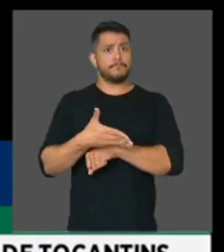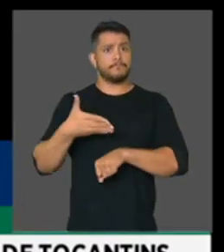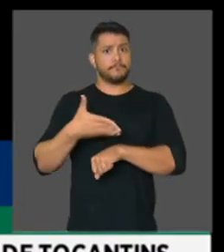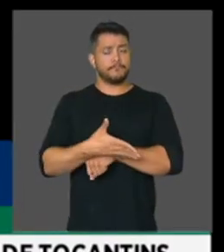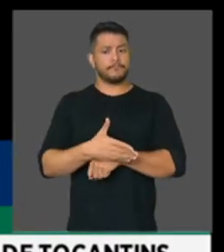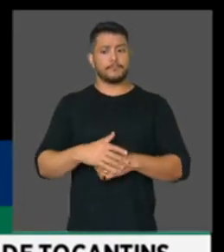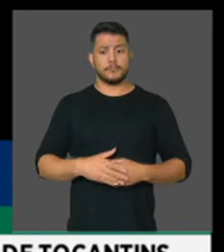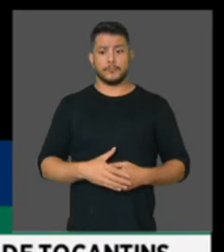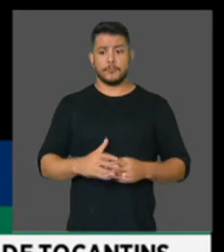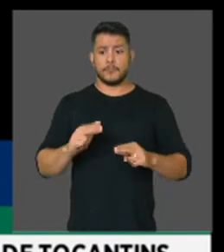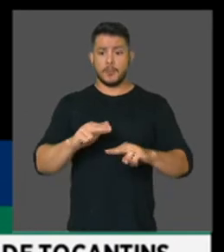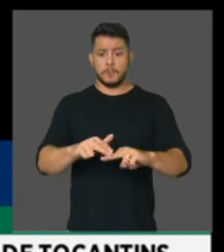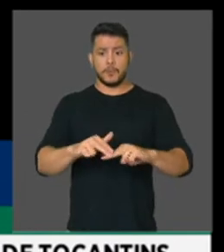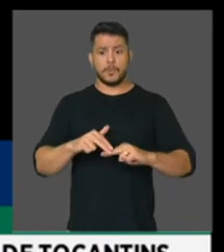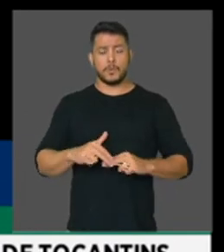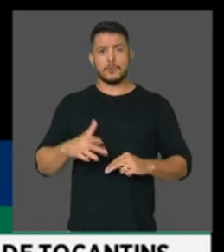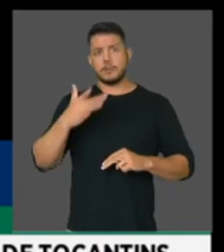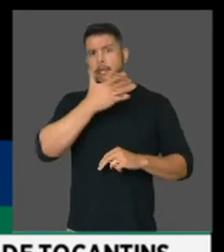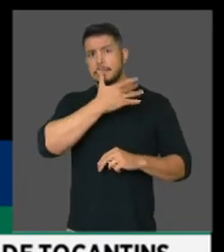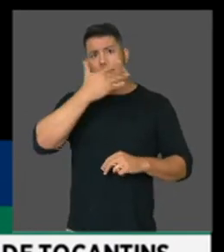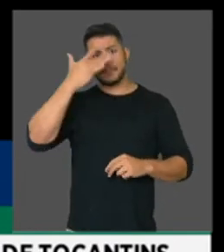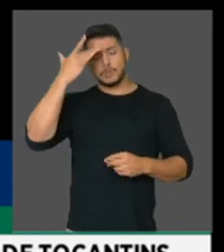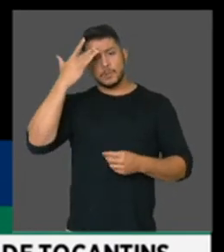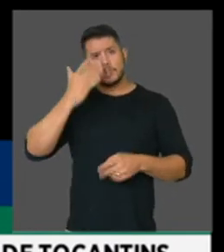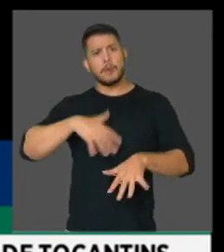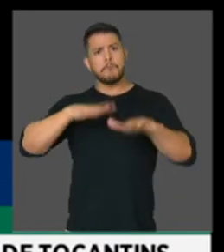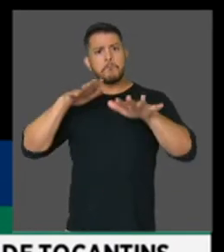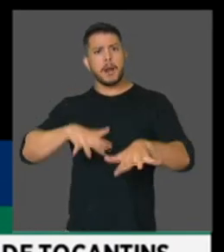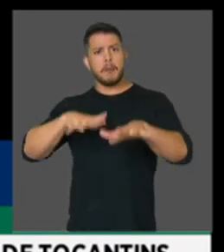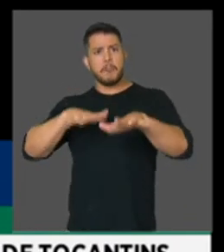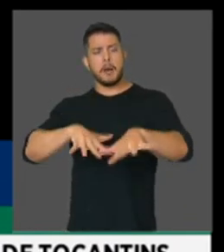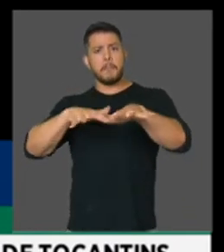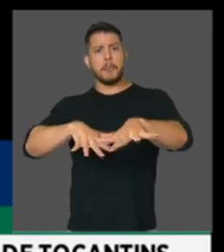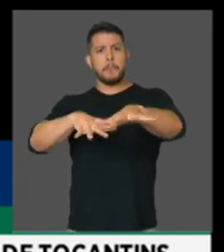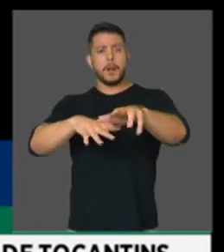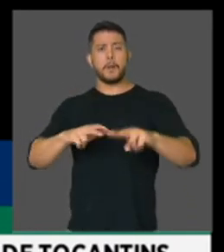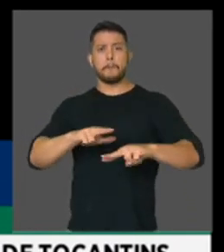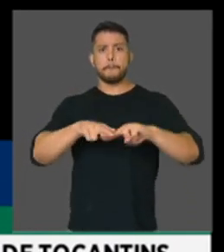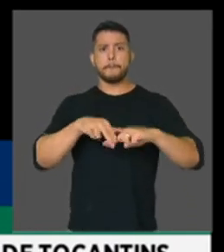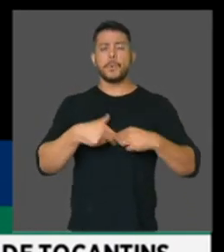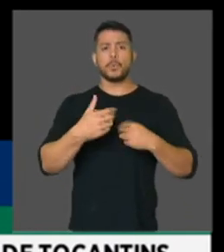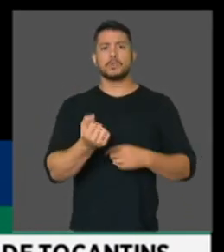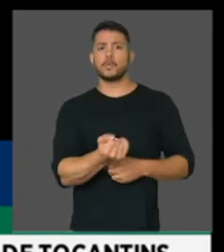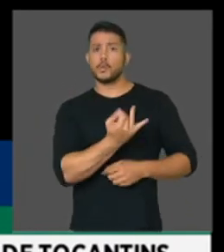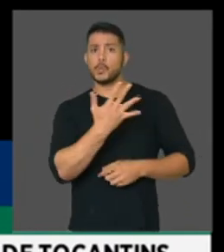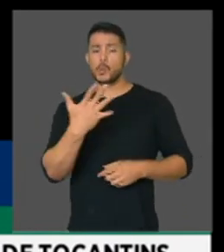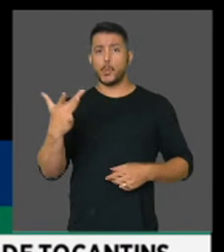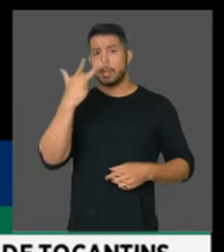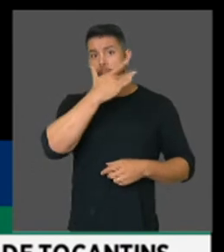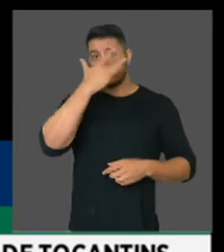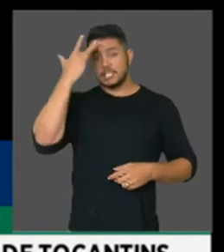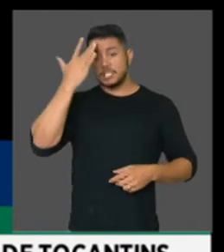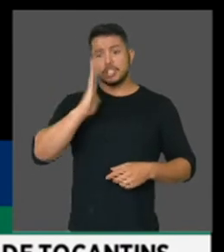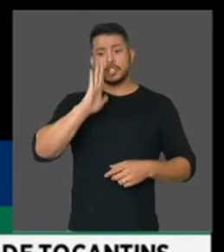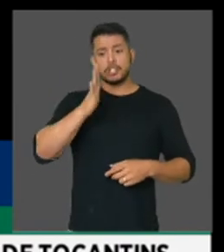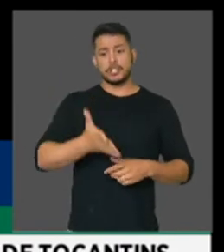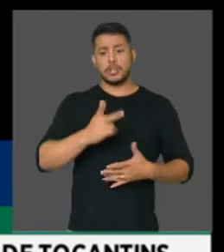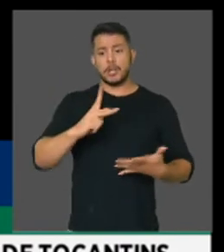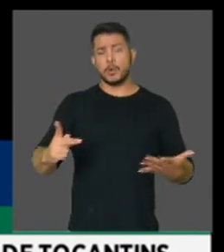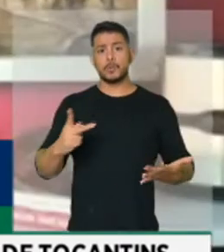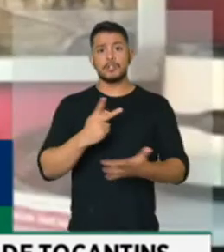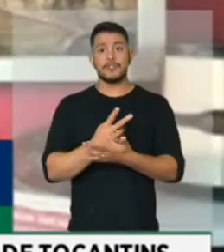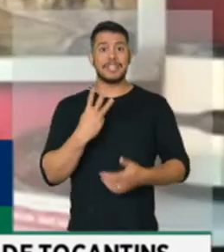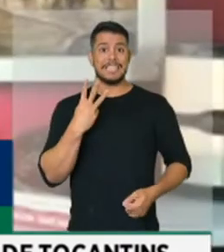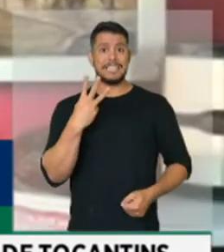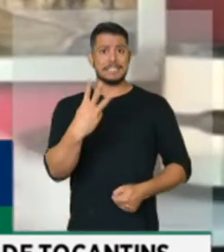isso que as pessoas estão tomando as ruas. É por isso que nós tivemos milhares de pessoas, já foram três manifestações